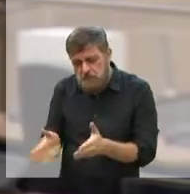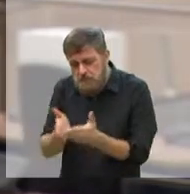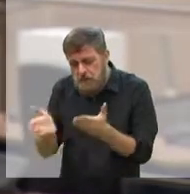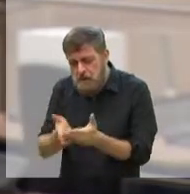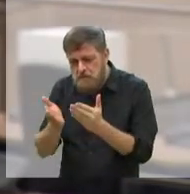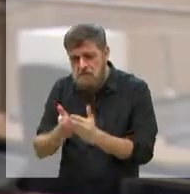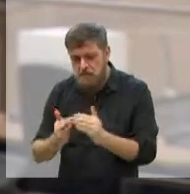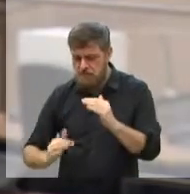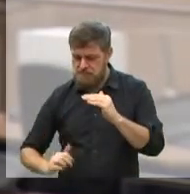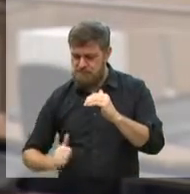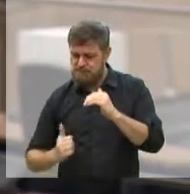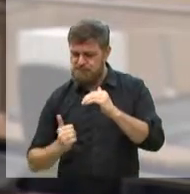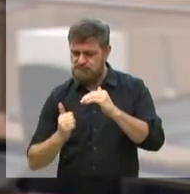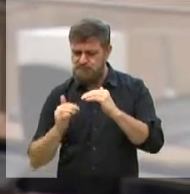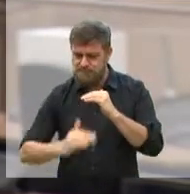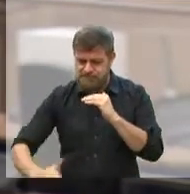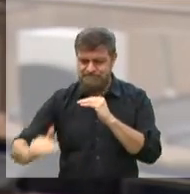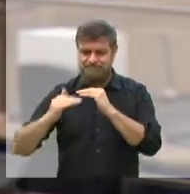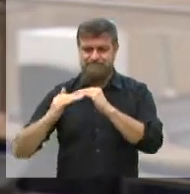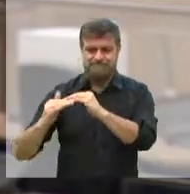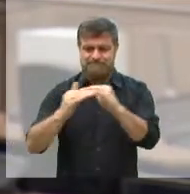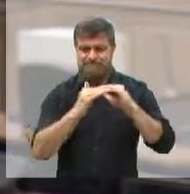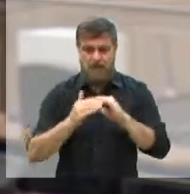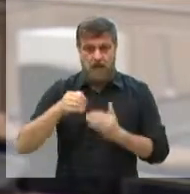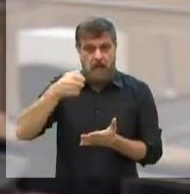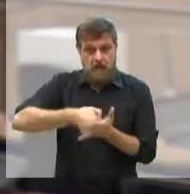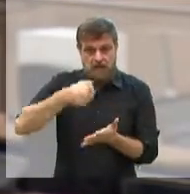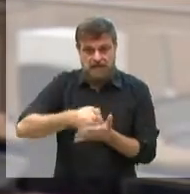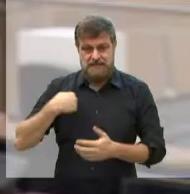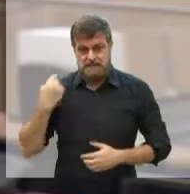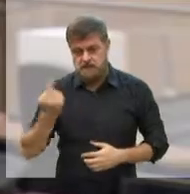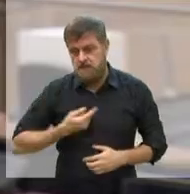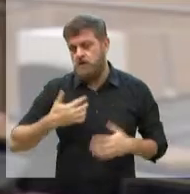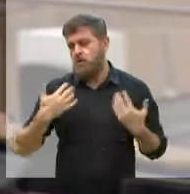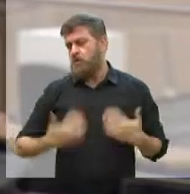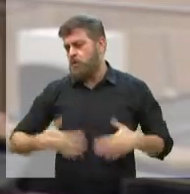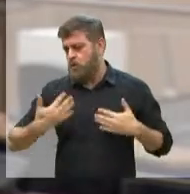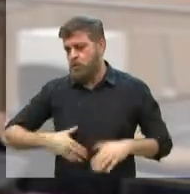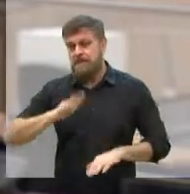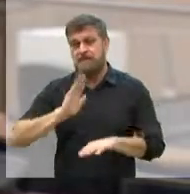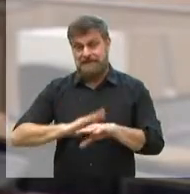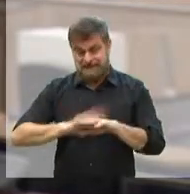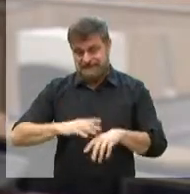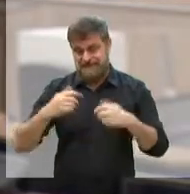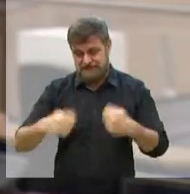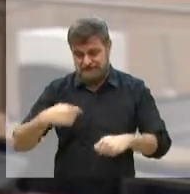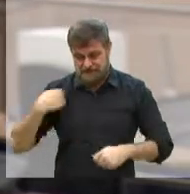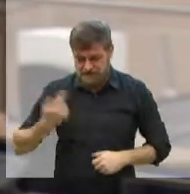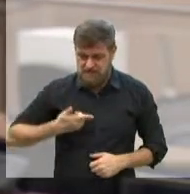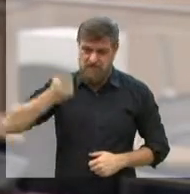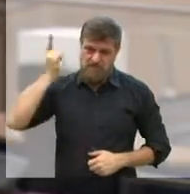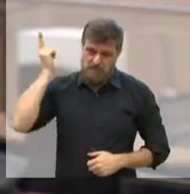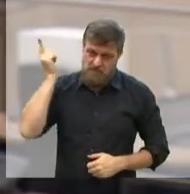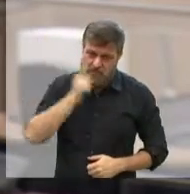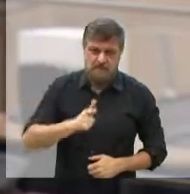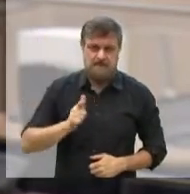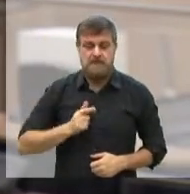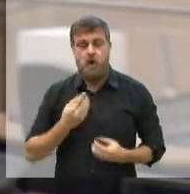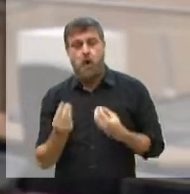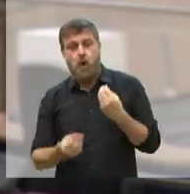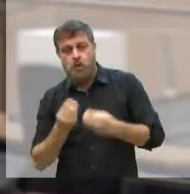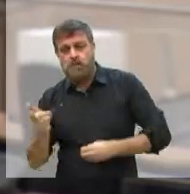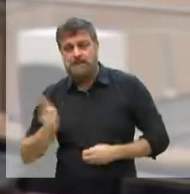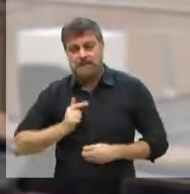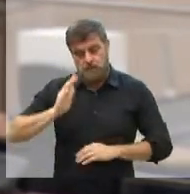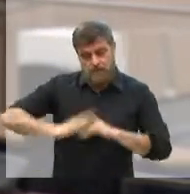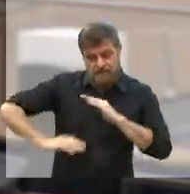que ainda continuam lá. Essa é a nossa obrigação, é um trabalho muito grande que tem que ser feito, mas nós vamos fazendo através